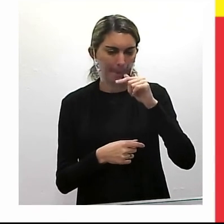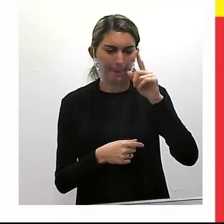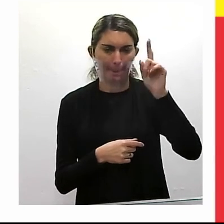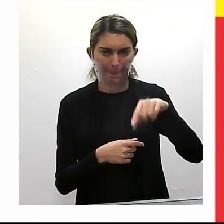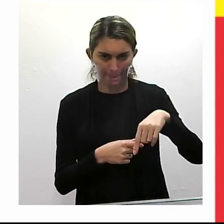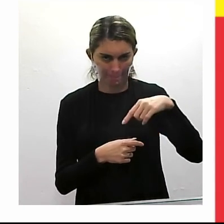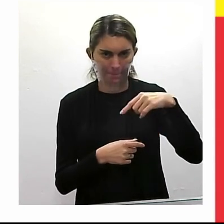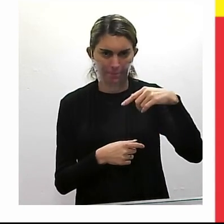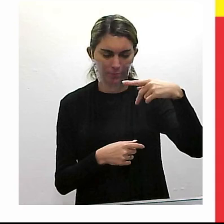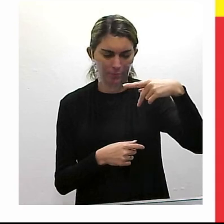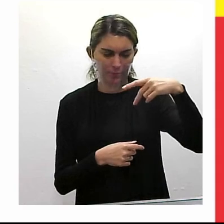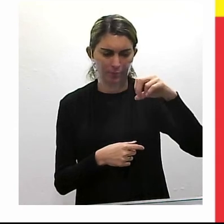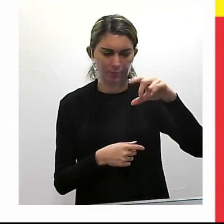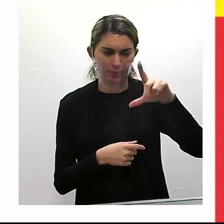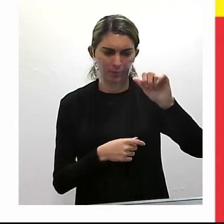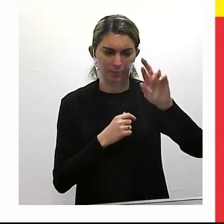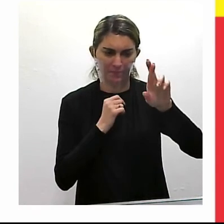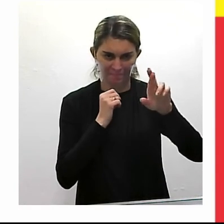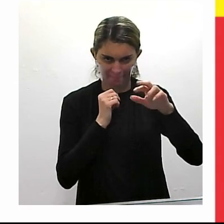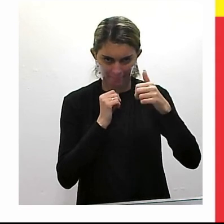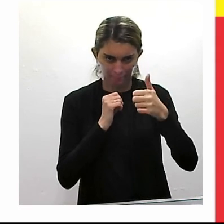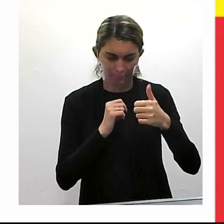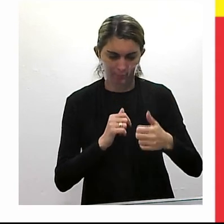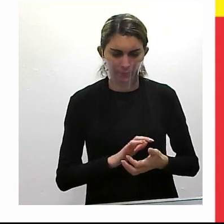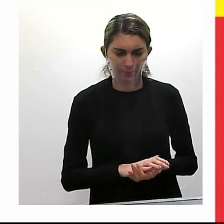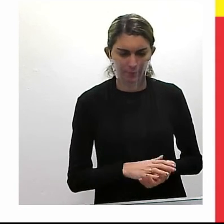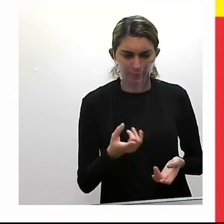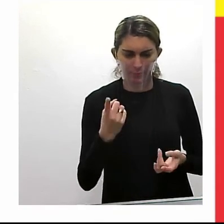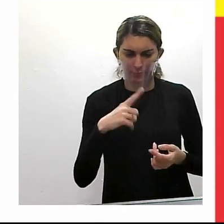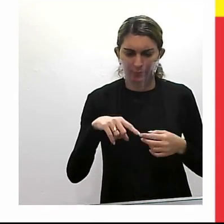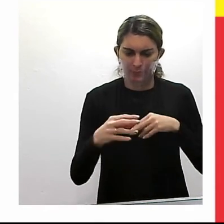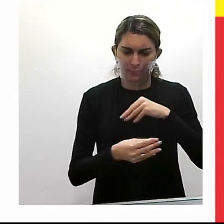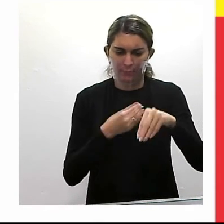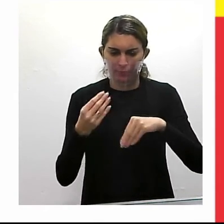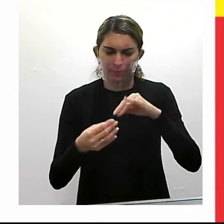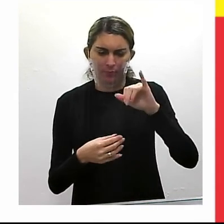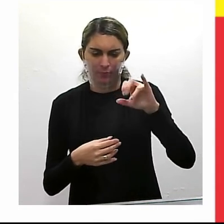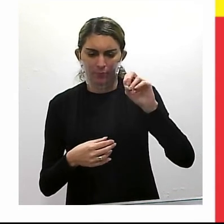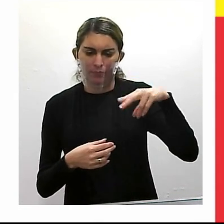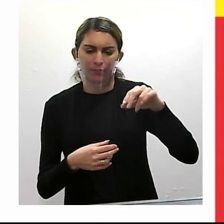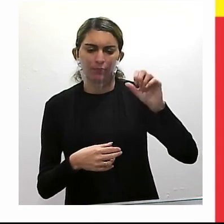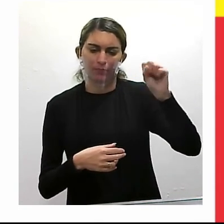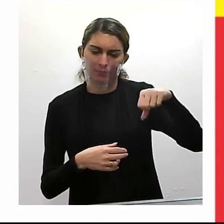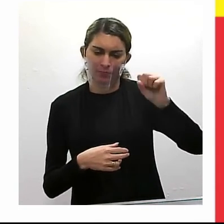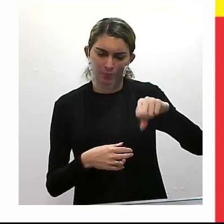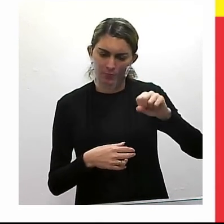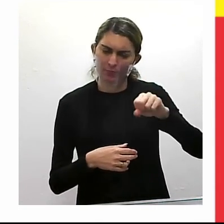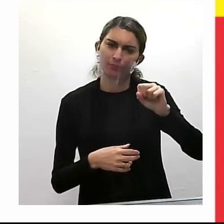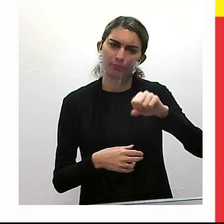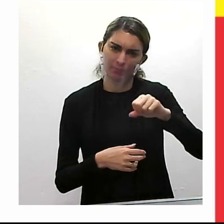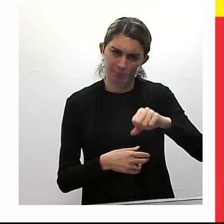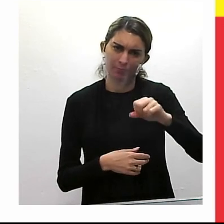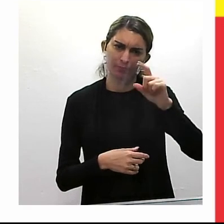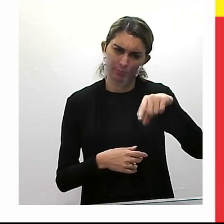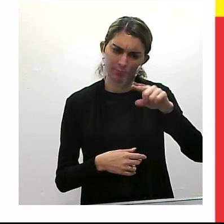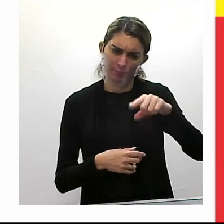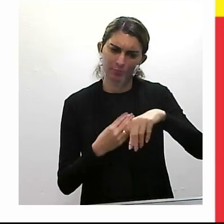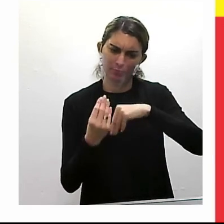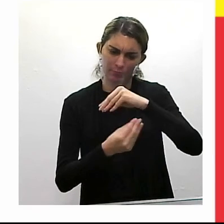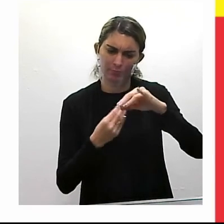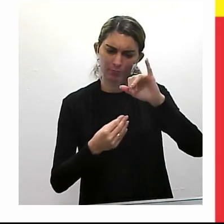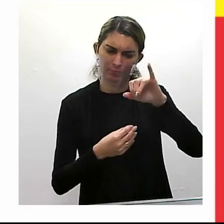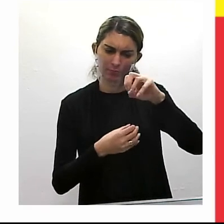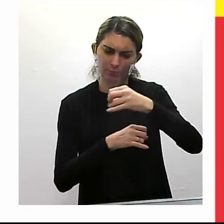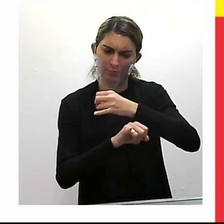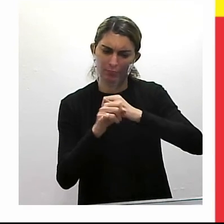é polar, beleza? É um composto iônico? Sim! É um composto iônico, sim,